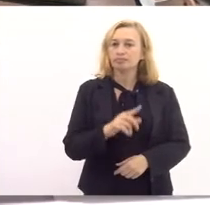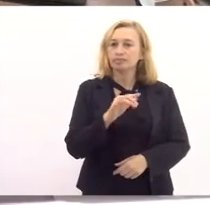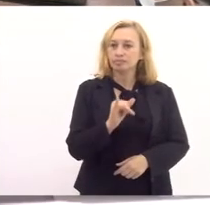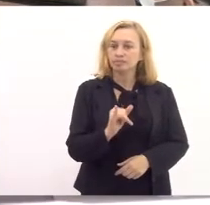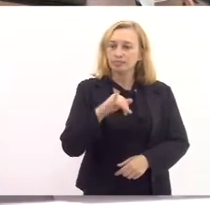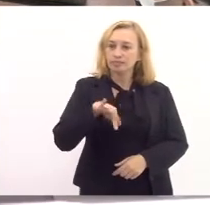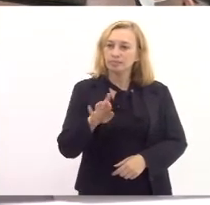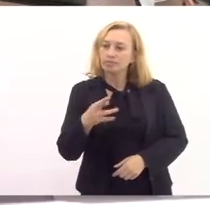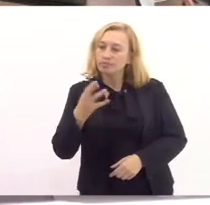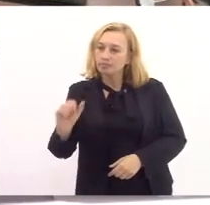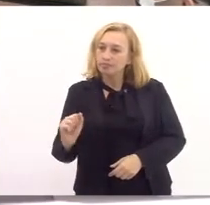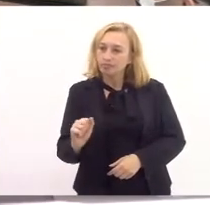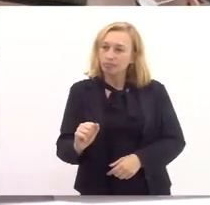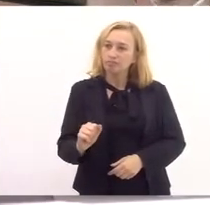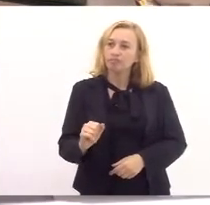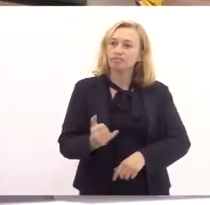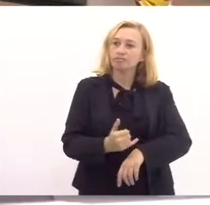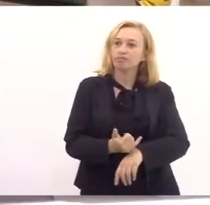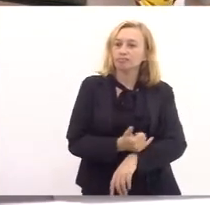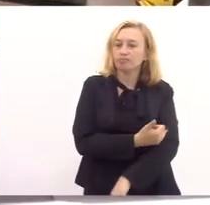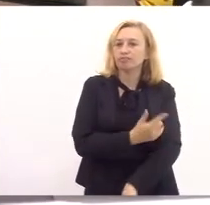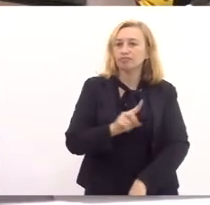na infraestrutura, etc., etc.